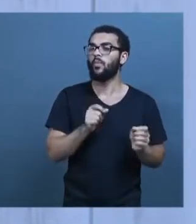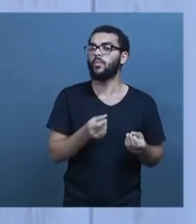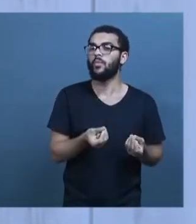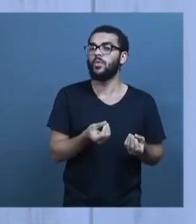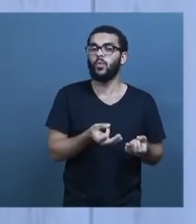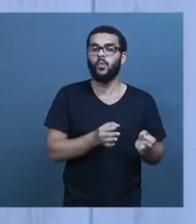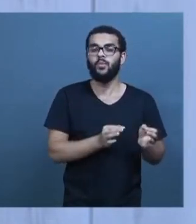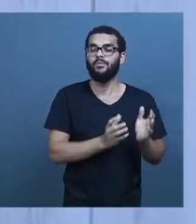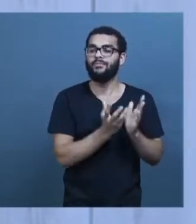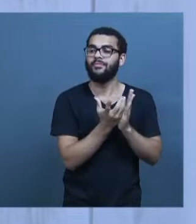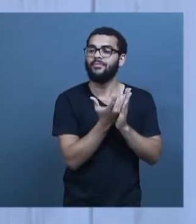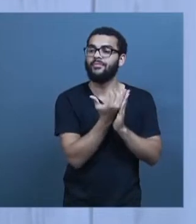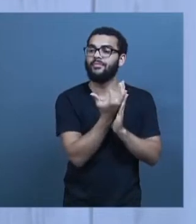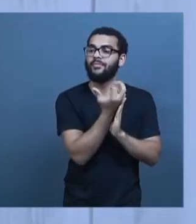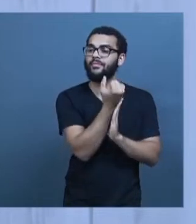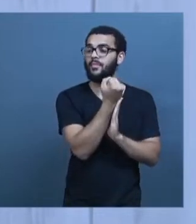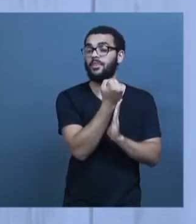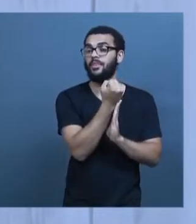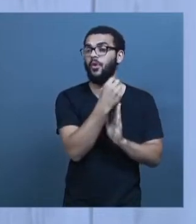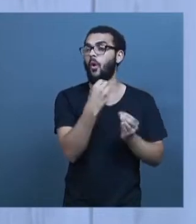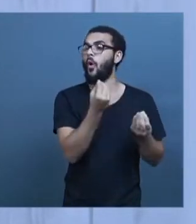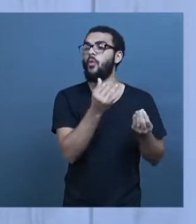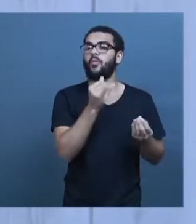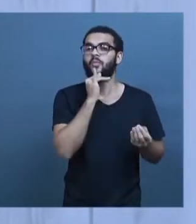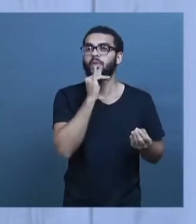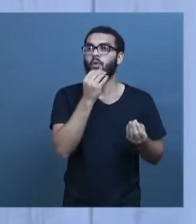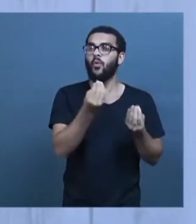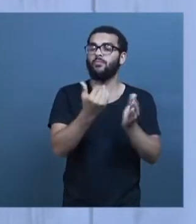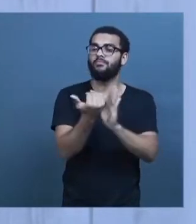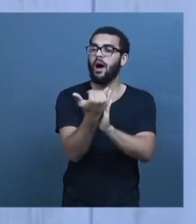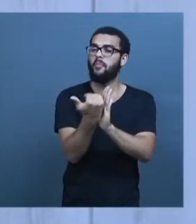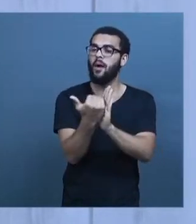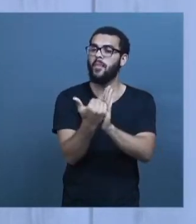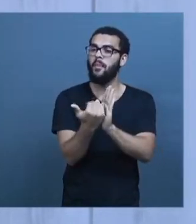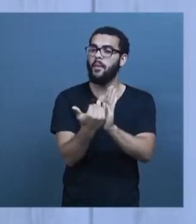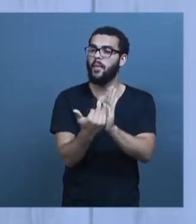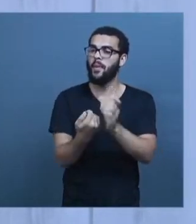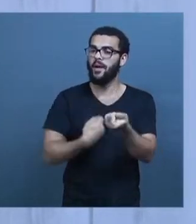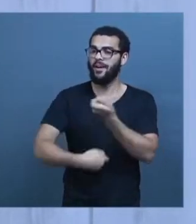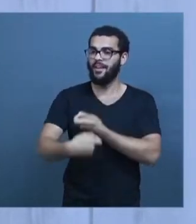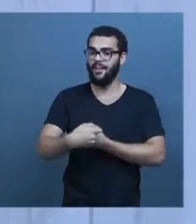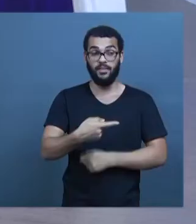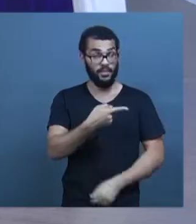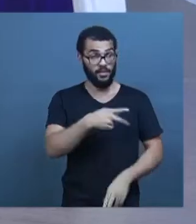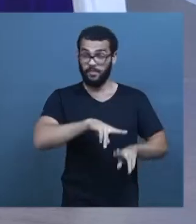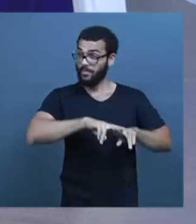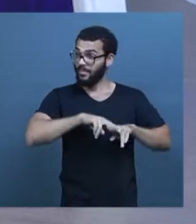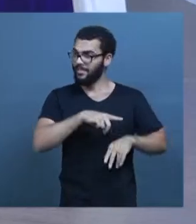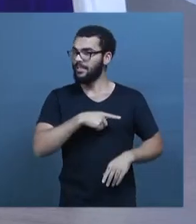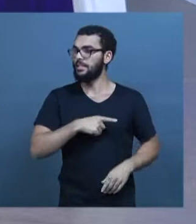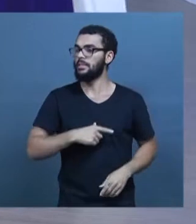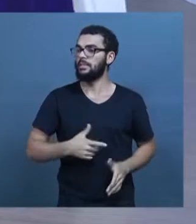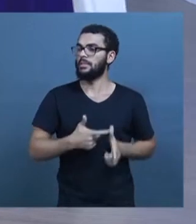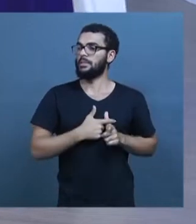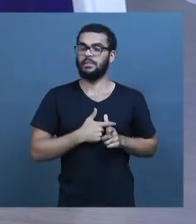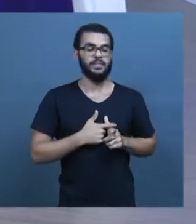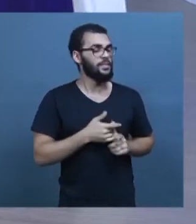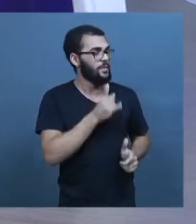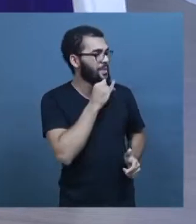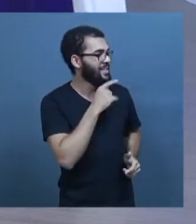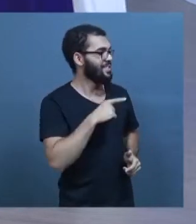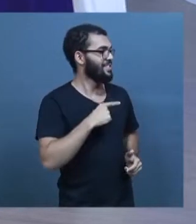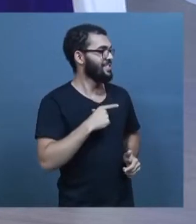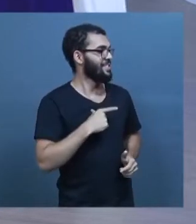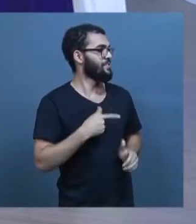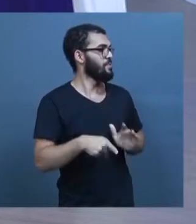de orçamento ou de planejamento financeiro e por isso estão endividadas. Nem que fosse na cadernetinha antiga, nem né? Nem que seja